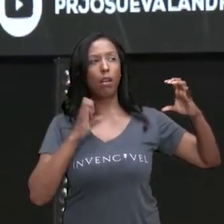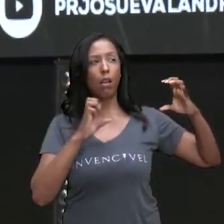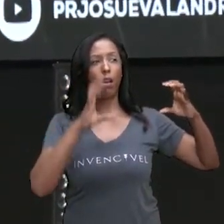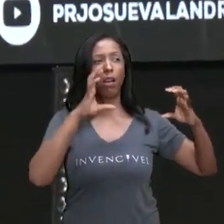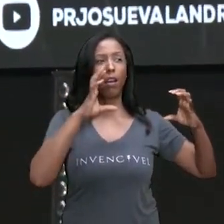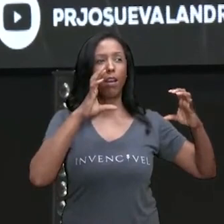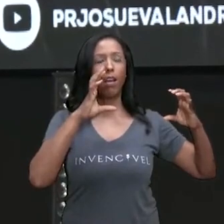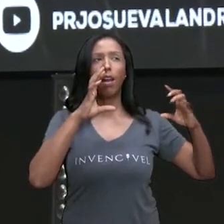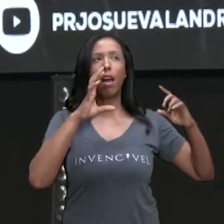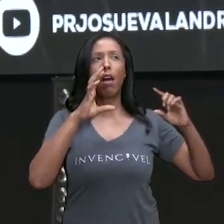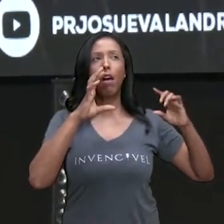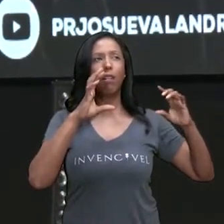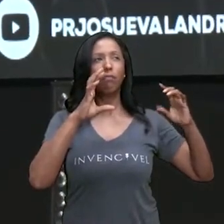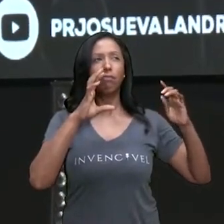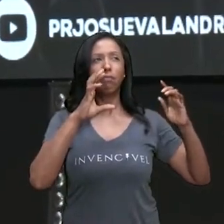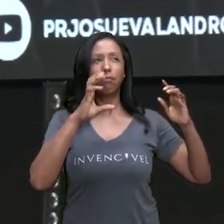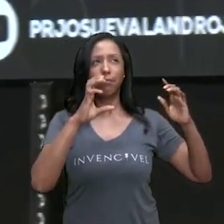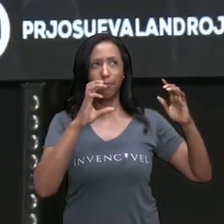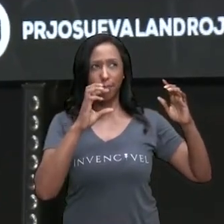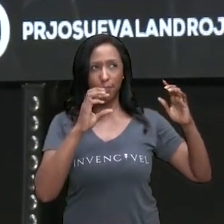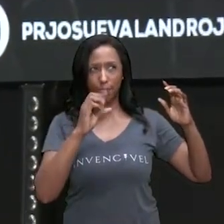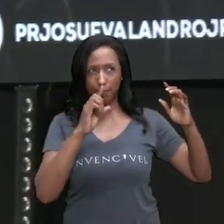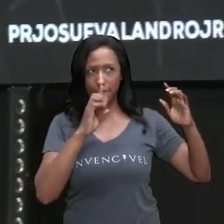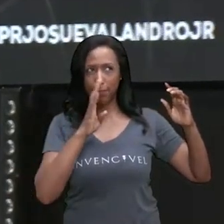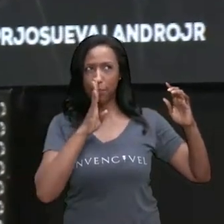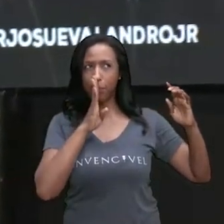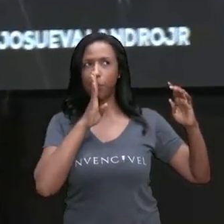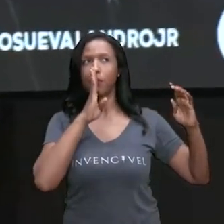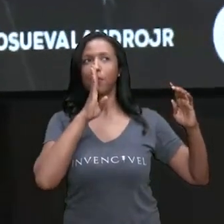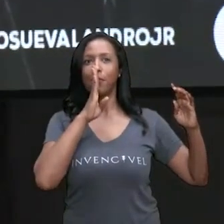ah, eu tenho que fazer a coisa certa aqui agora.